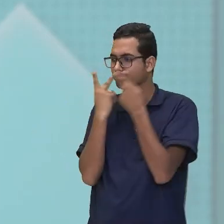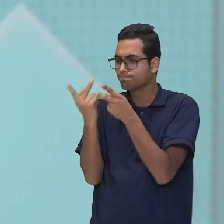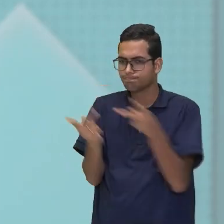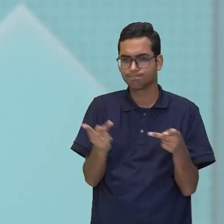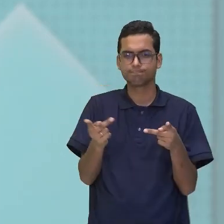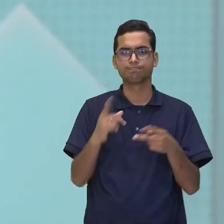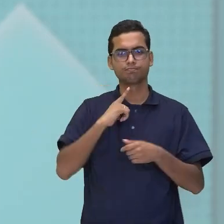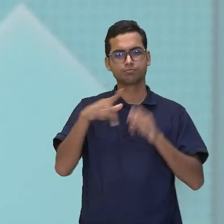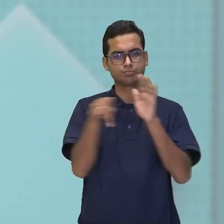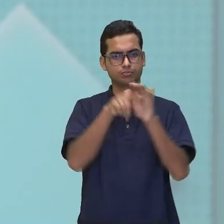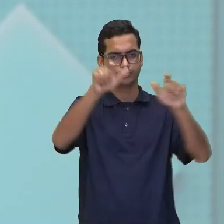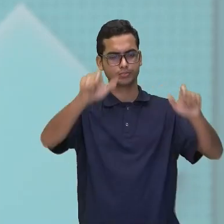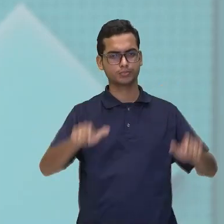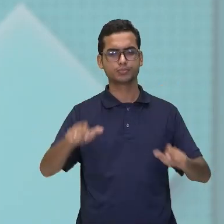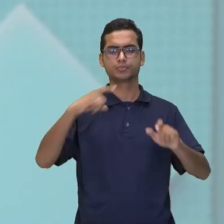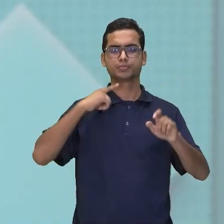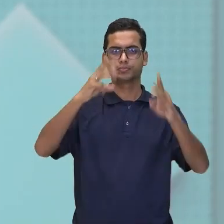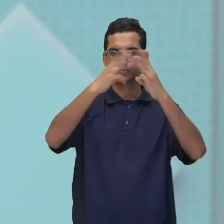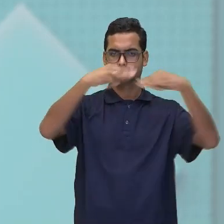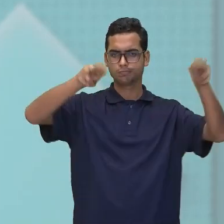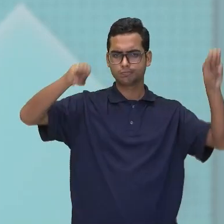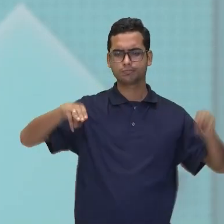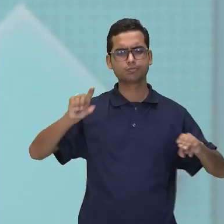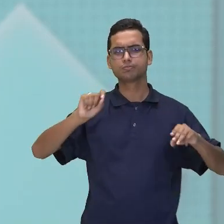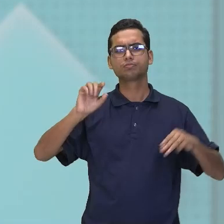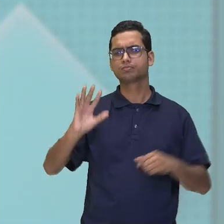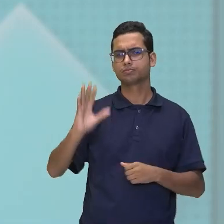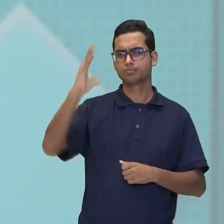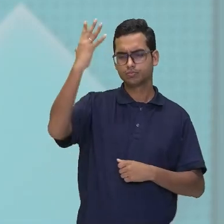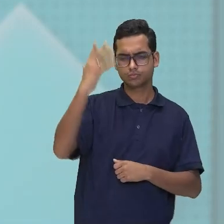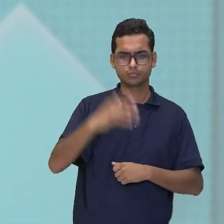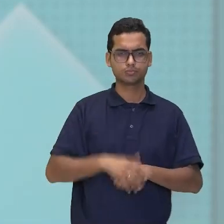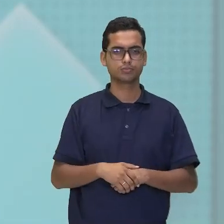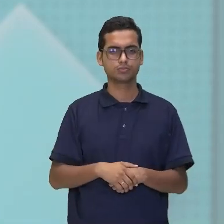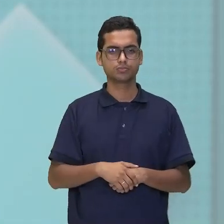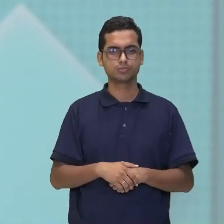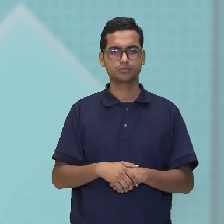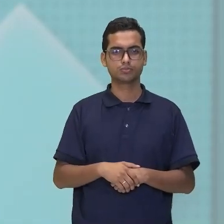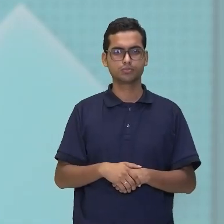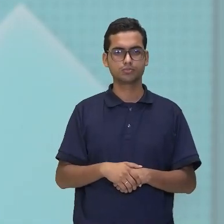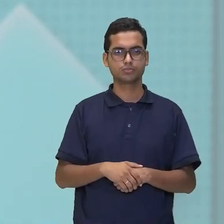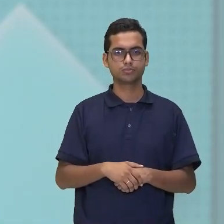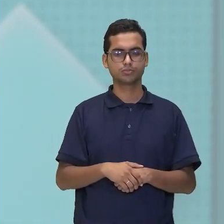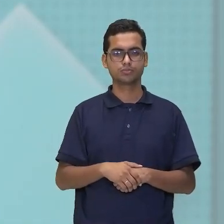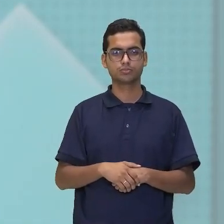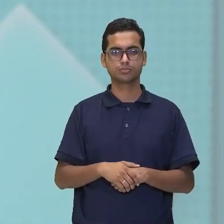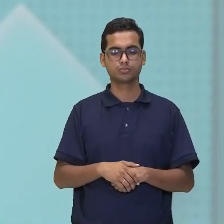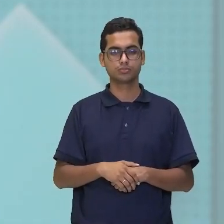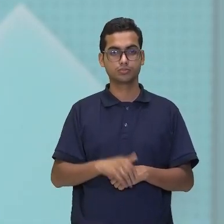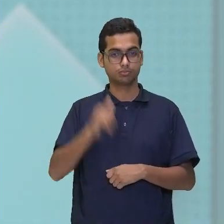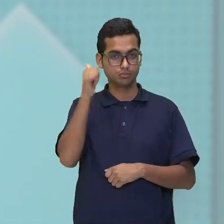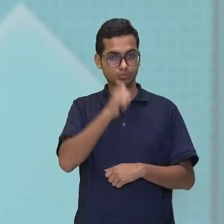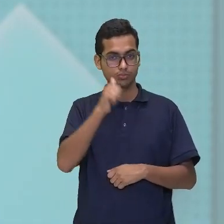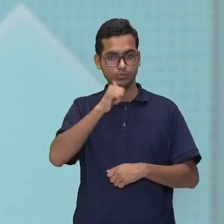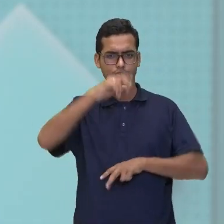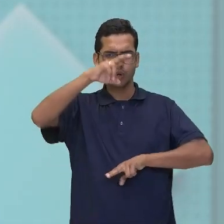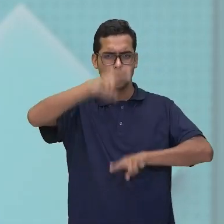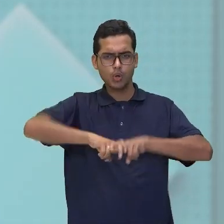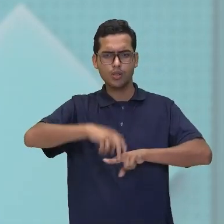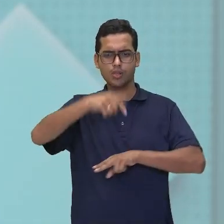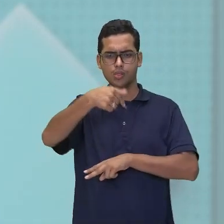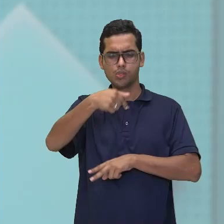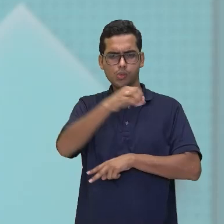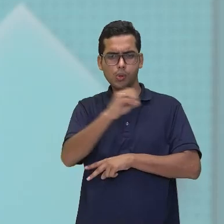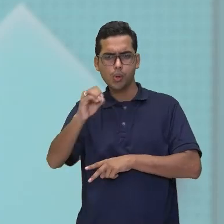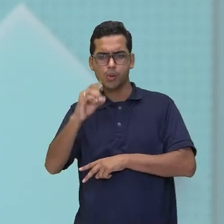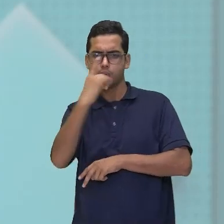aí nessa performance? Ela ficou 700 horas ali sentada. Essa exposição